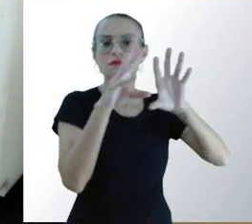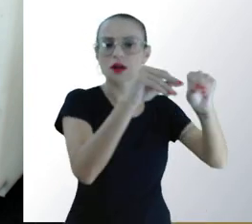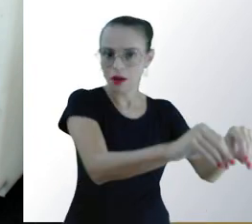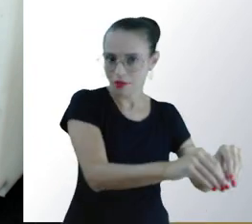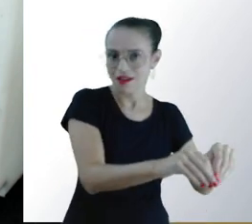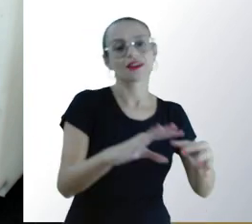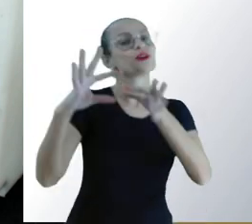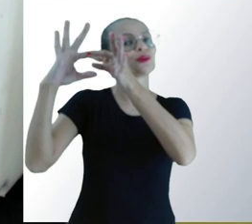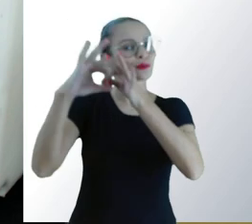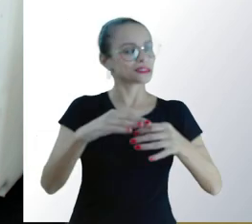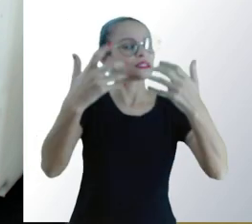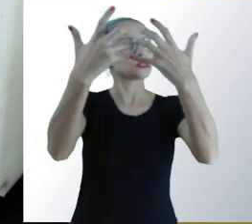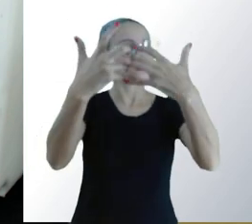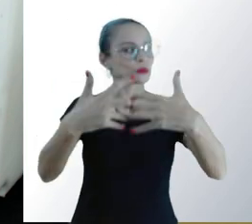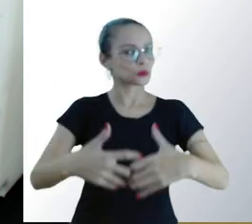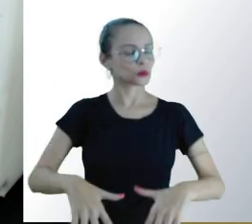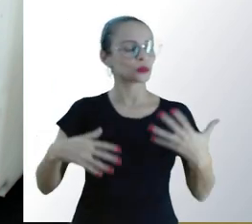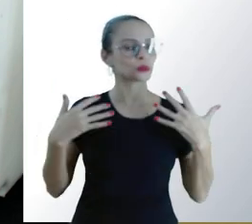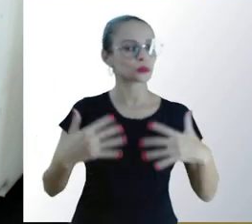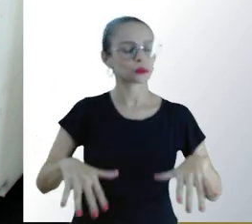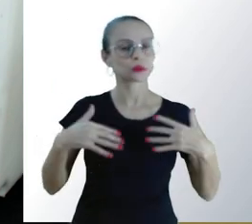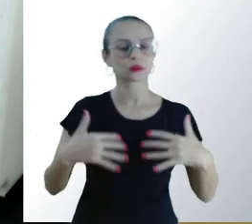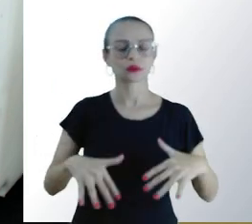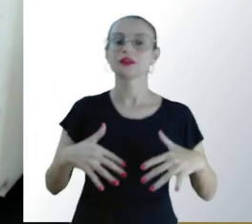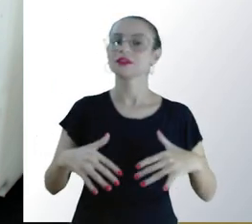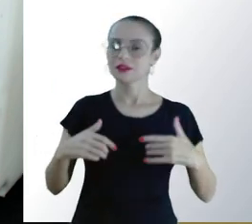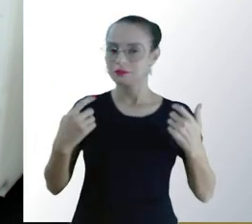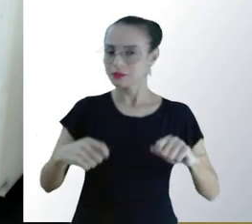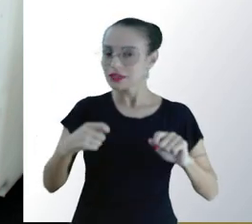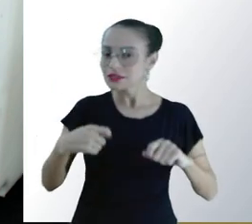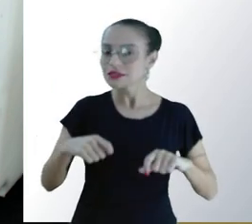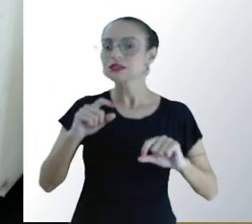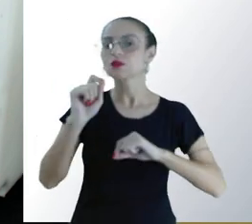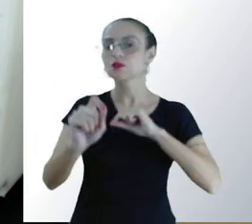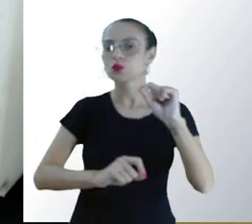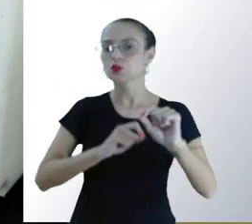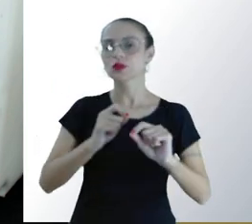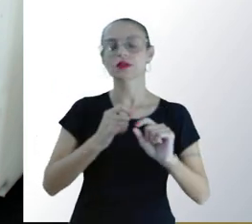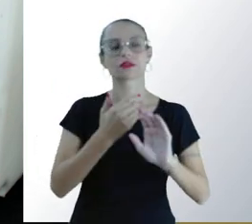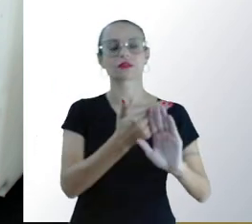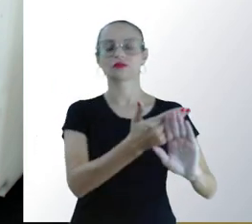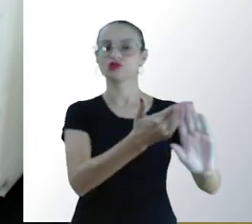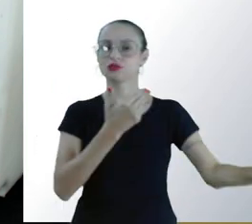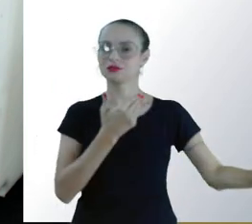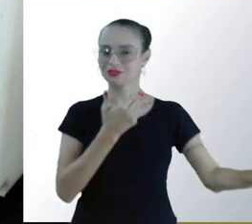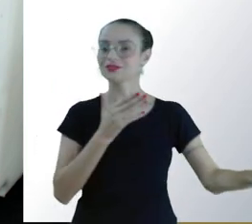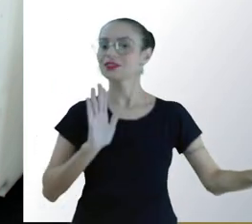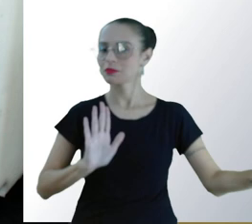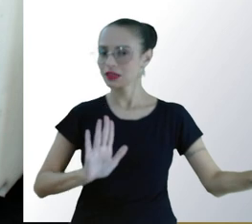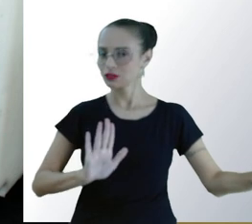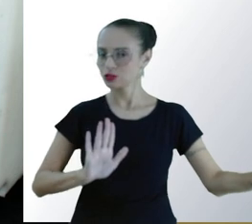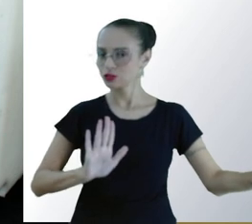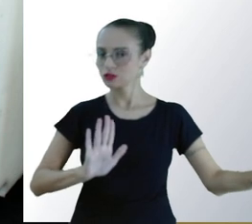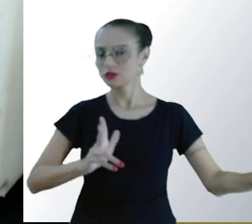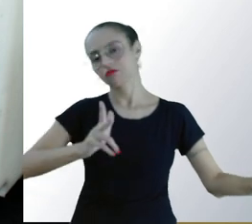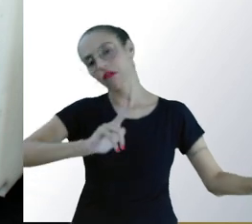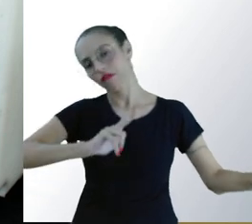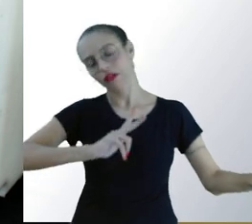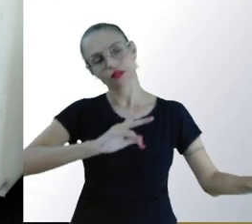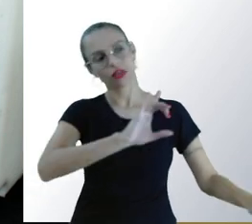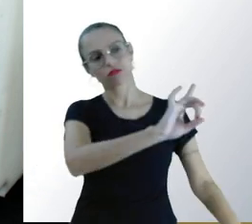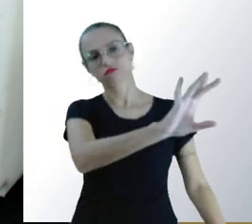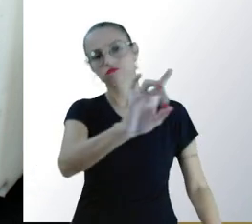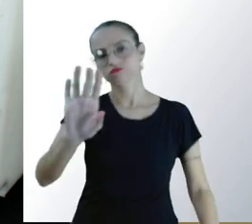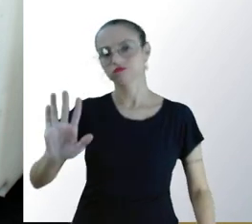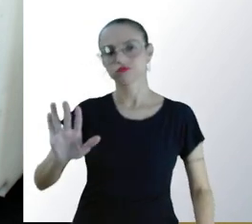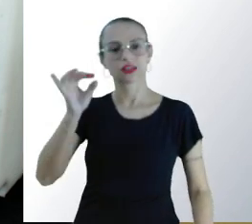muito complexo em que se deve tomar, manter os devidos distanciamentos em relação à privacidade para que isso não se